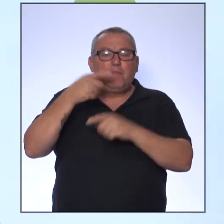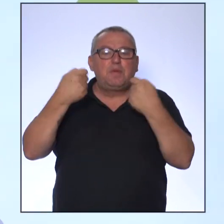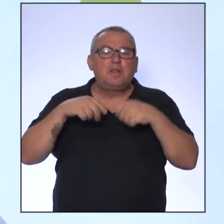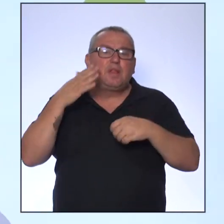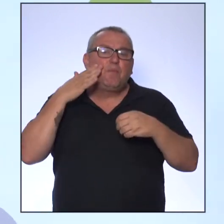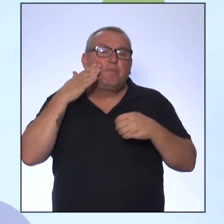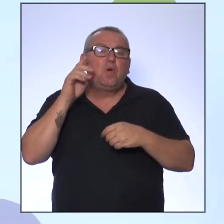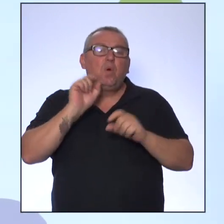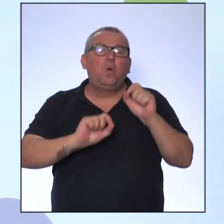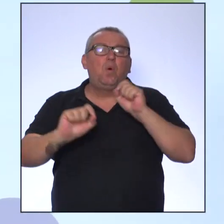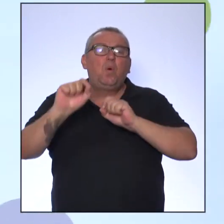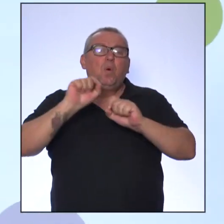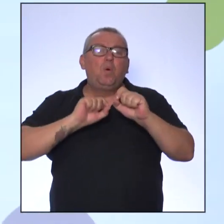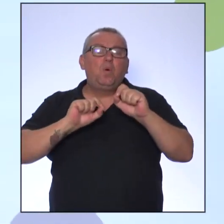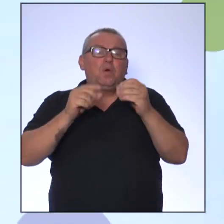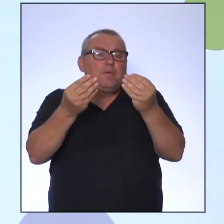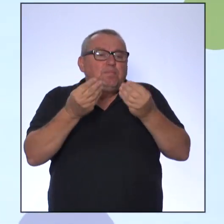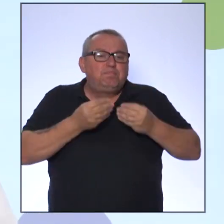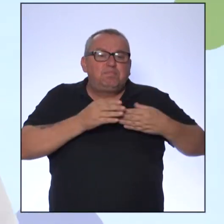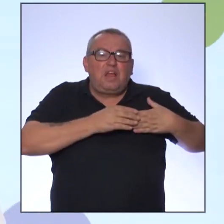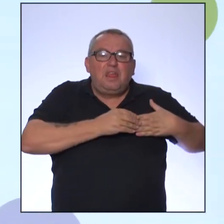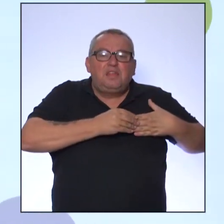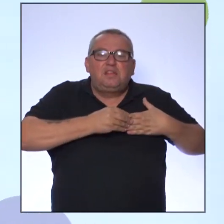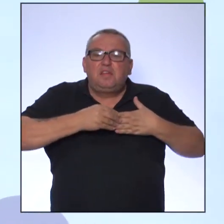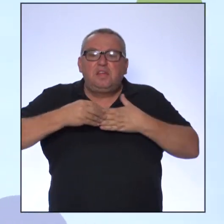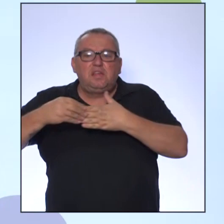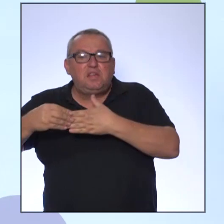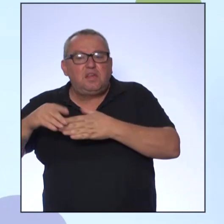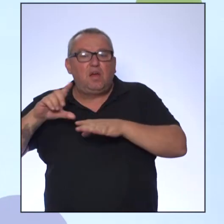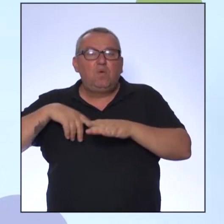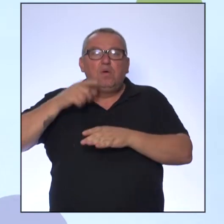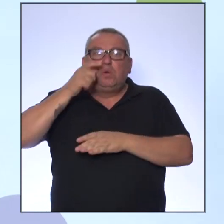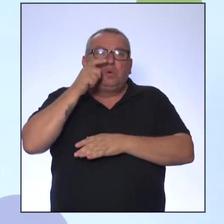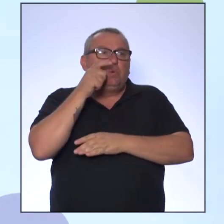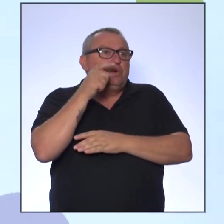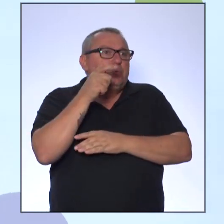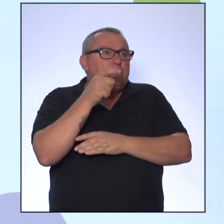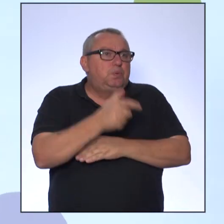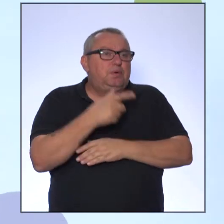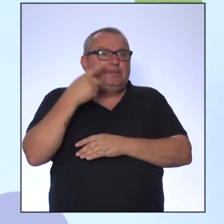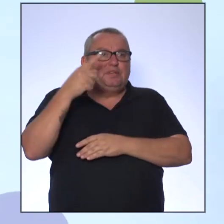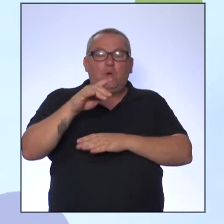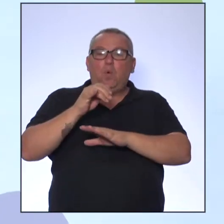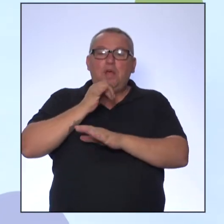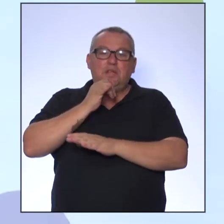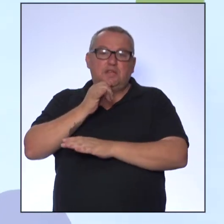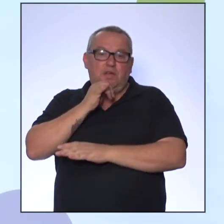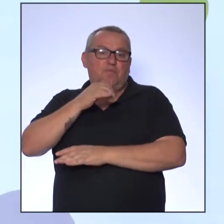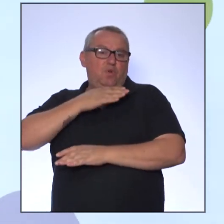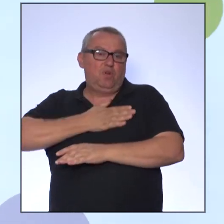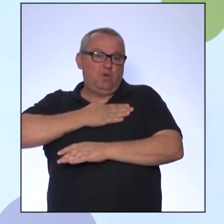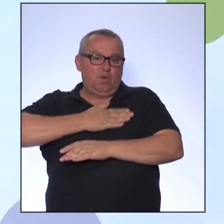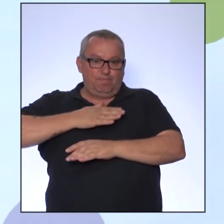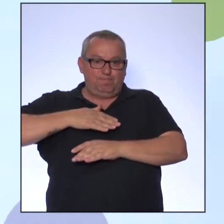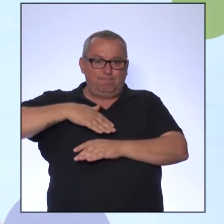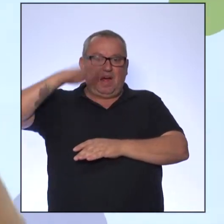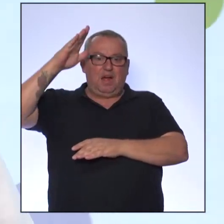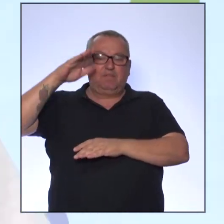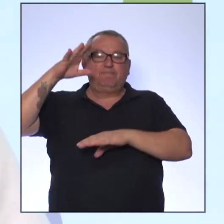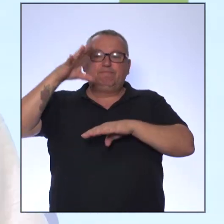saber o que te guia, quais são os seus interesses. Por exemplo, eu gosto mais